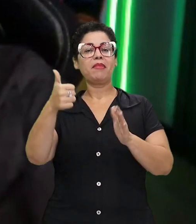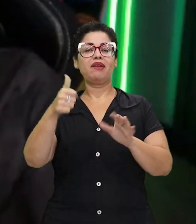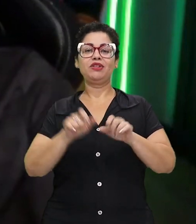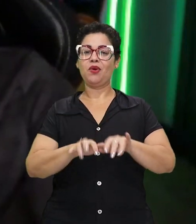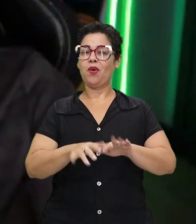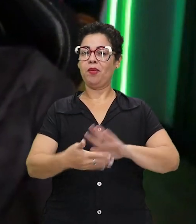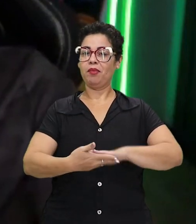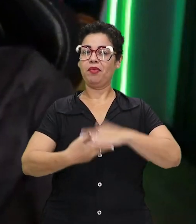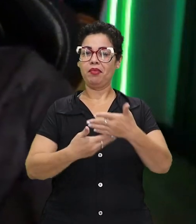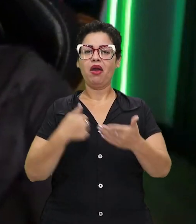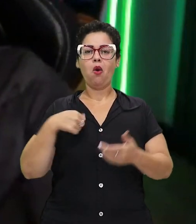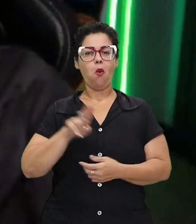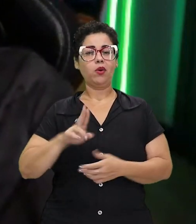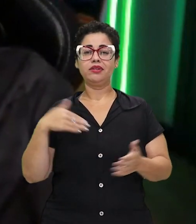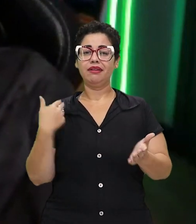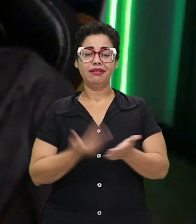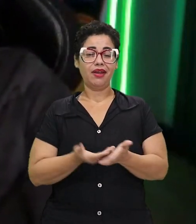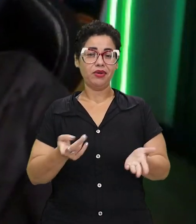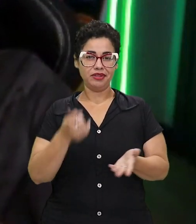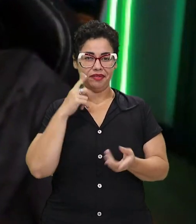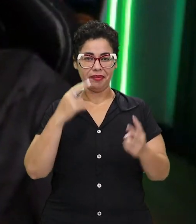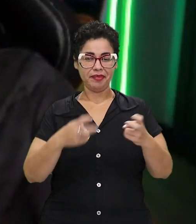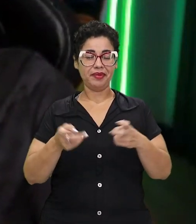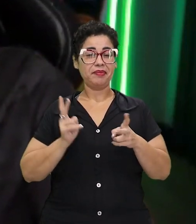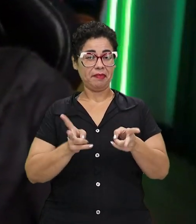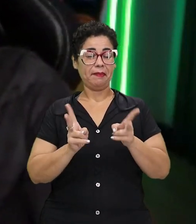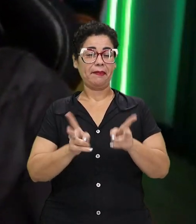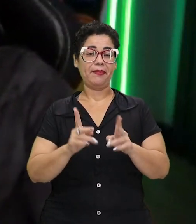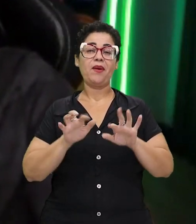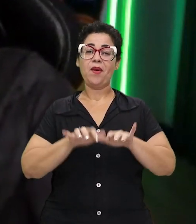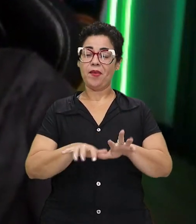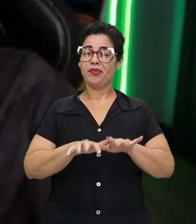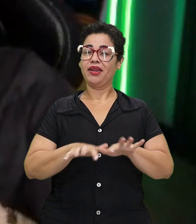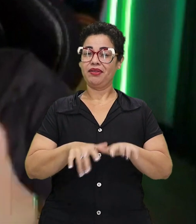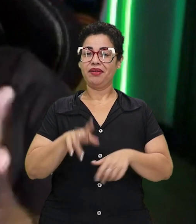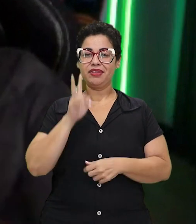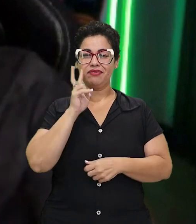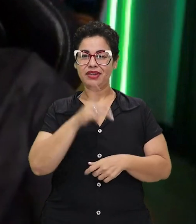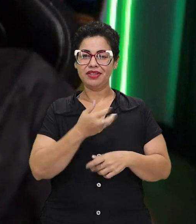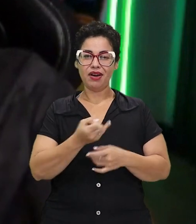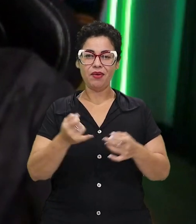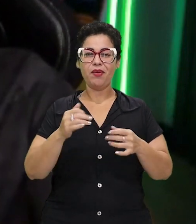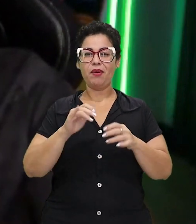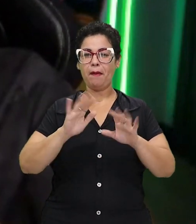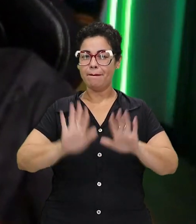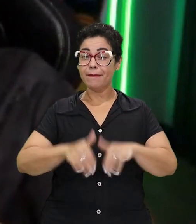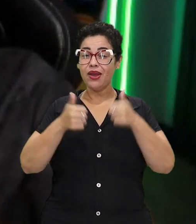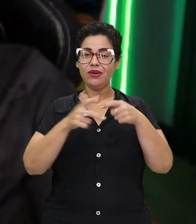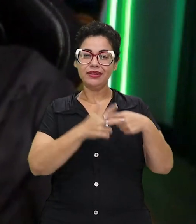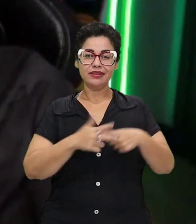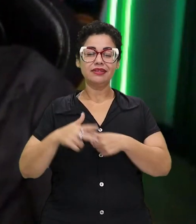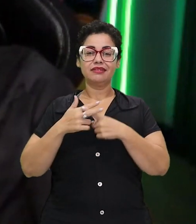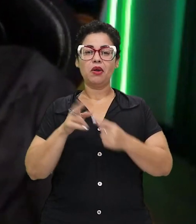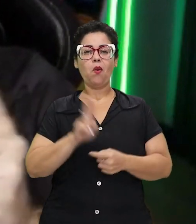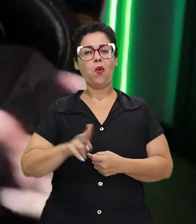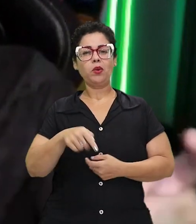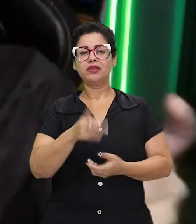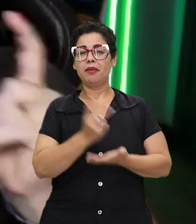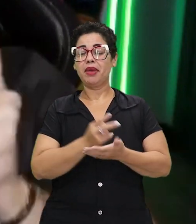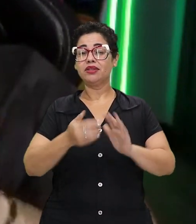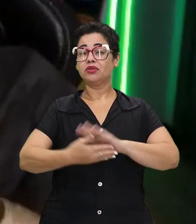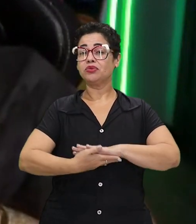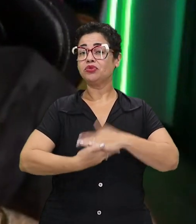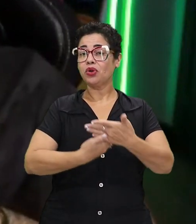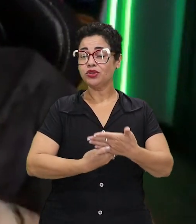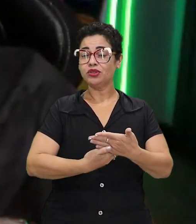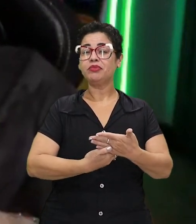computador, que inclusive é o que eu uso até hoje, tá? Só para vocês verem. Ele tem uma durabilidade boa, beleza? Eu fui fazendo alguns upgrades nele. Mas quando eu comecei, eu comecei